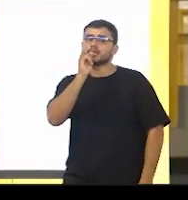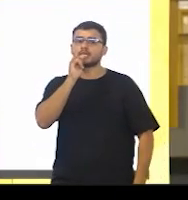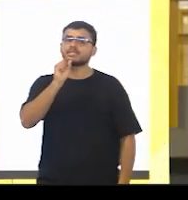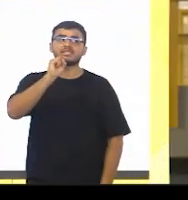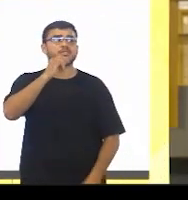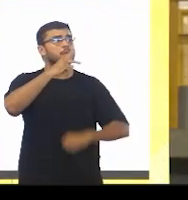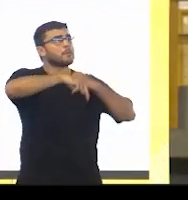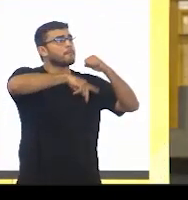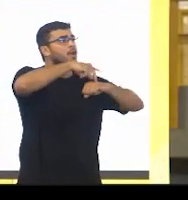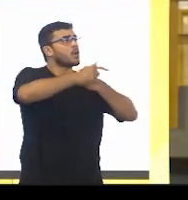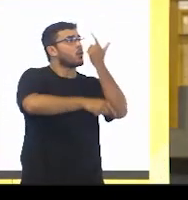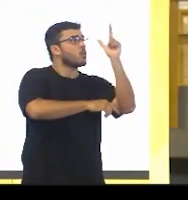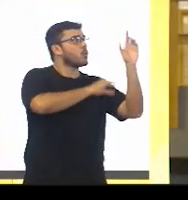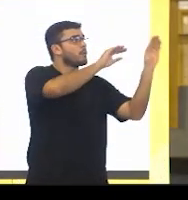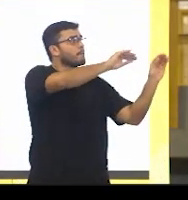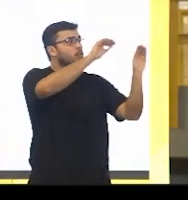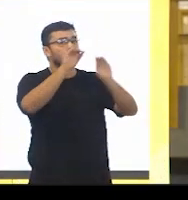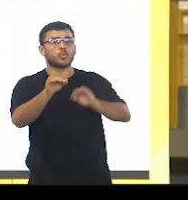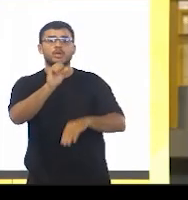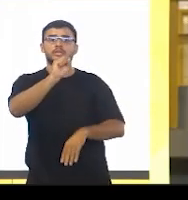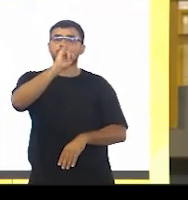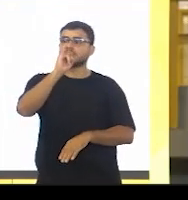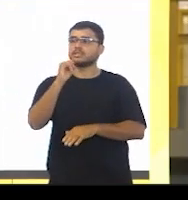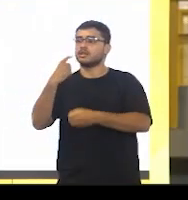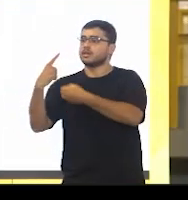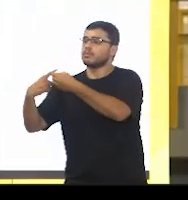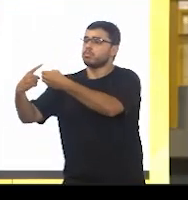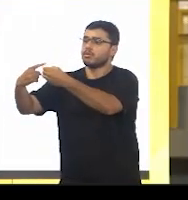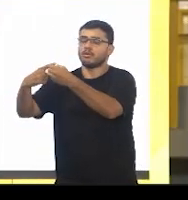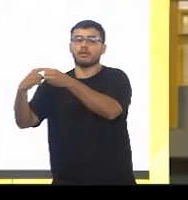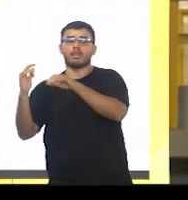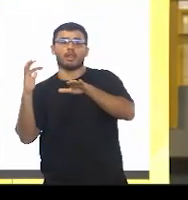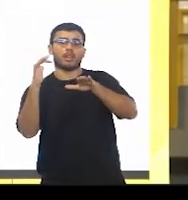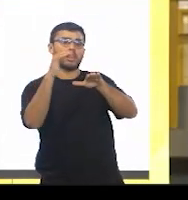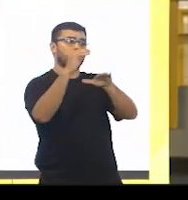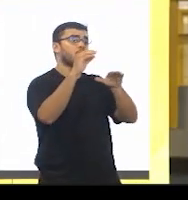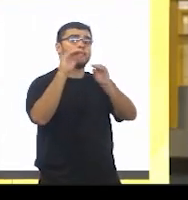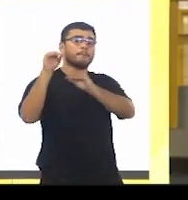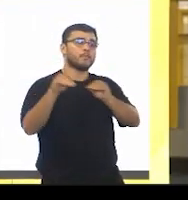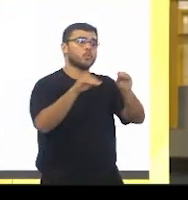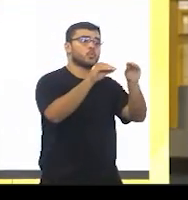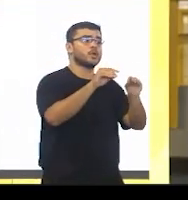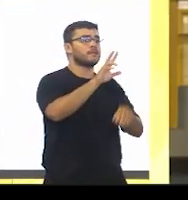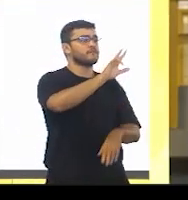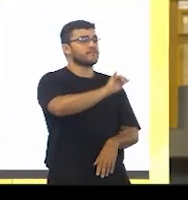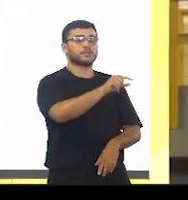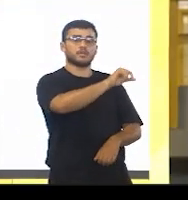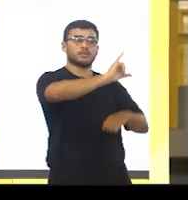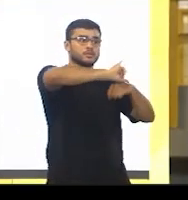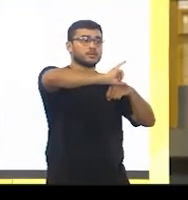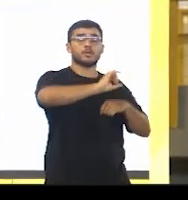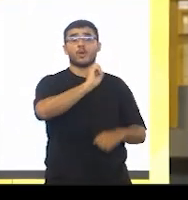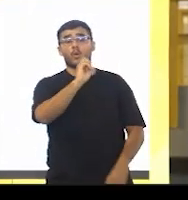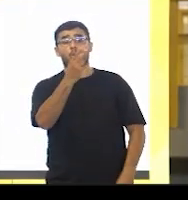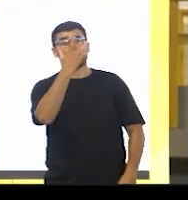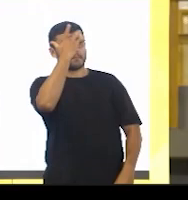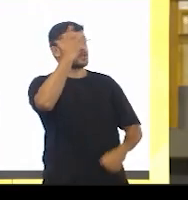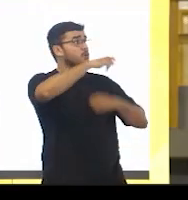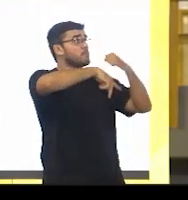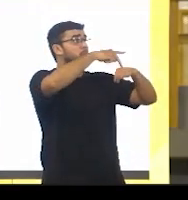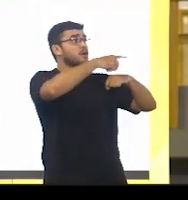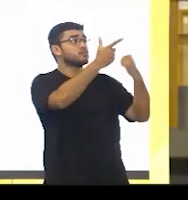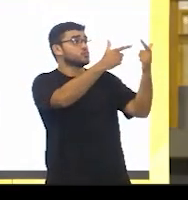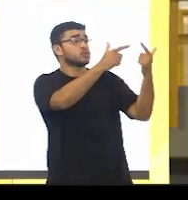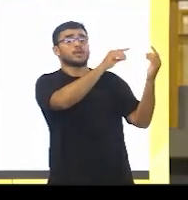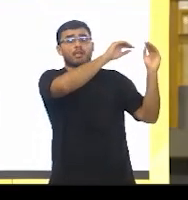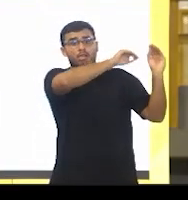rural, se eu estou falando de um refugiado, se eu estou falando de um cidadão sem pátria, eu estou falando da questão dos